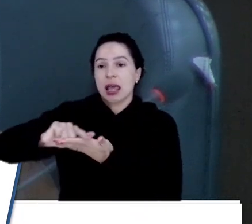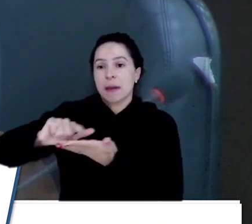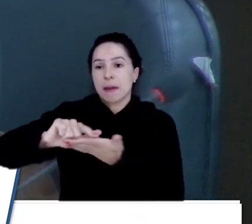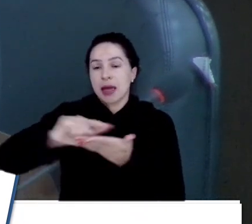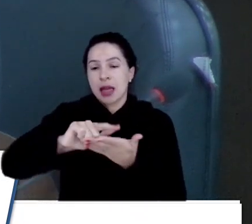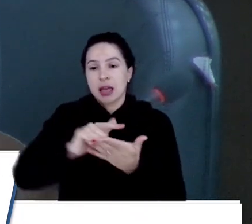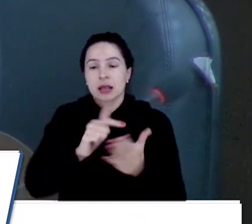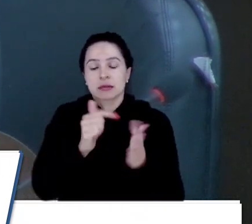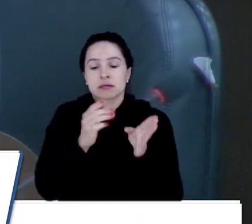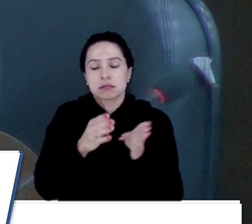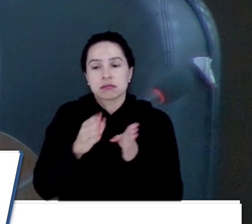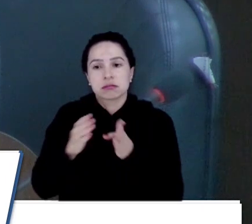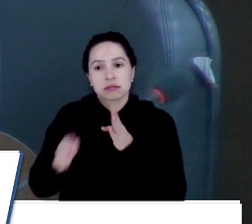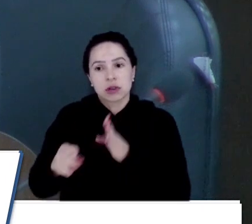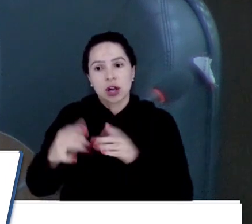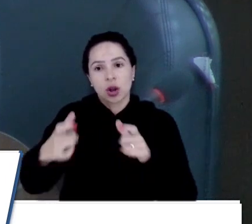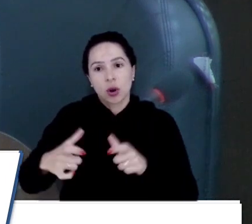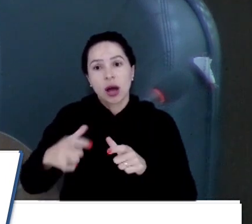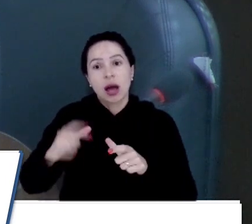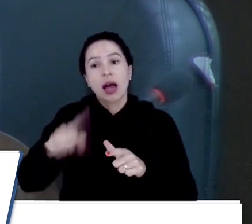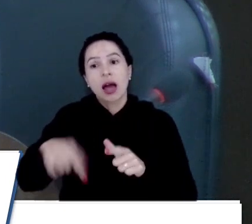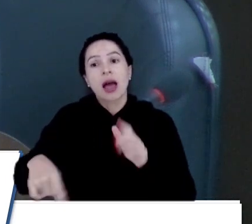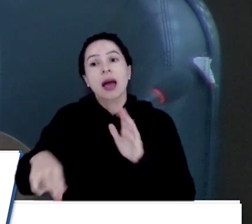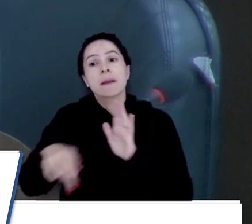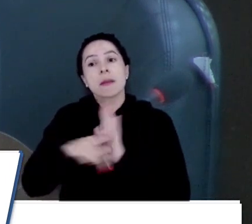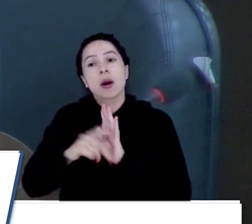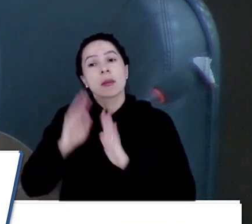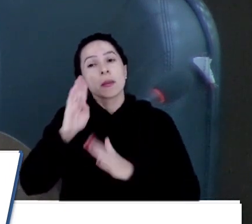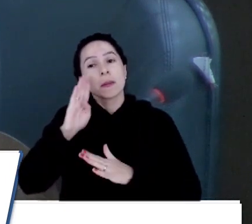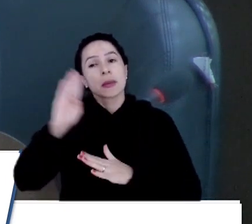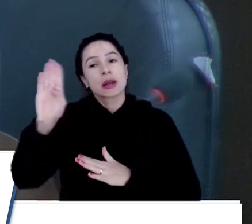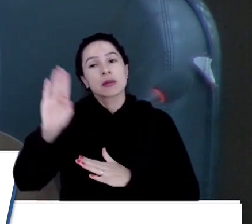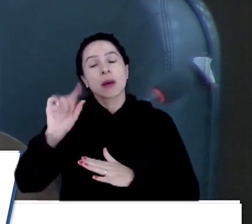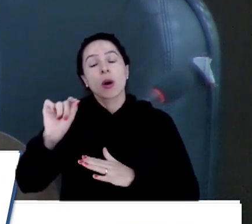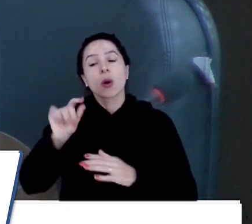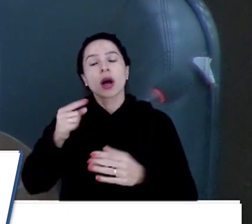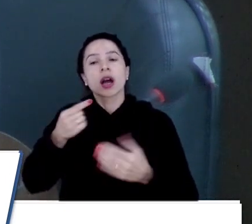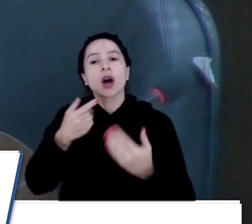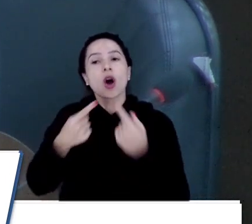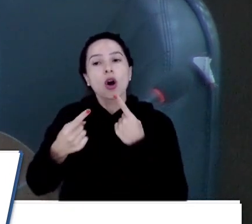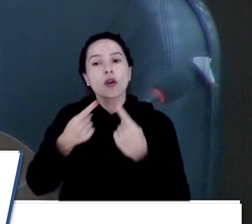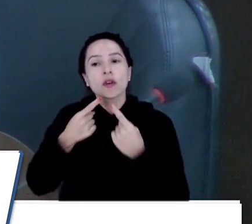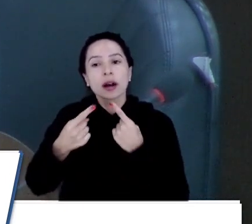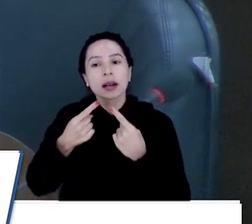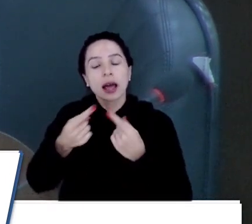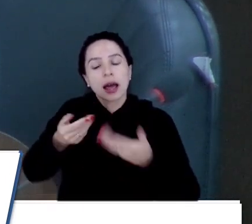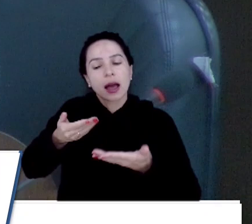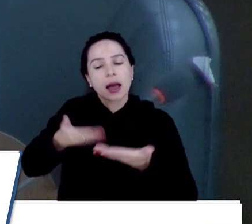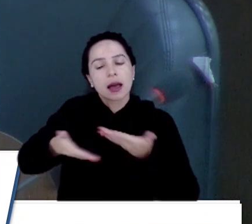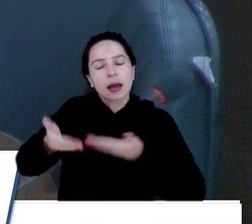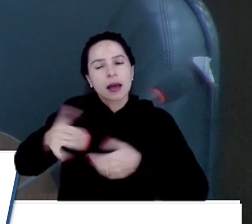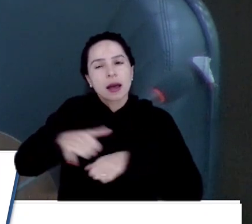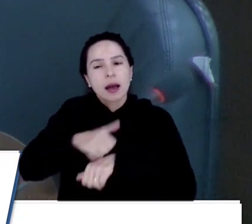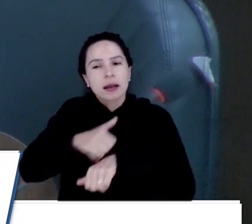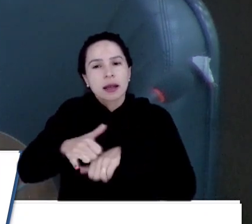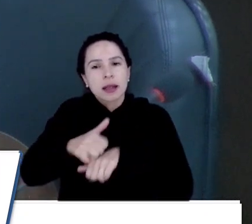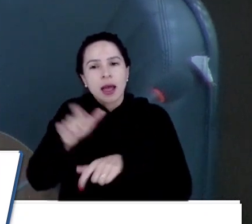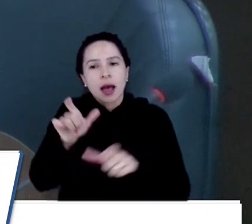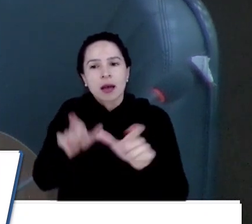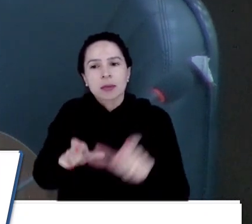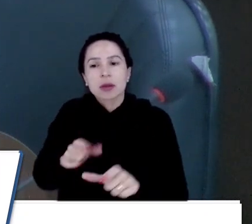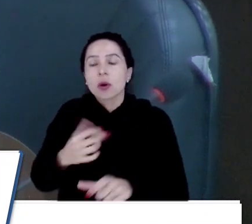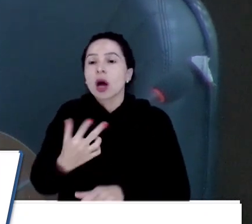do local, será dada prevalência ao diálogo e mediação, e as pessoas não